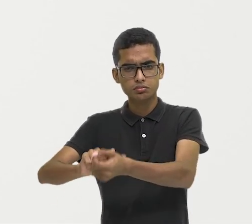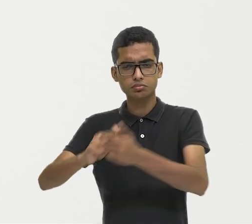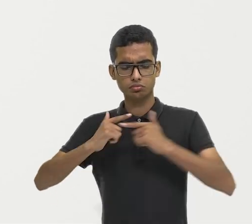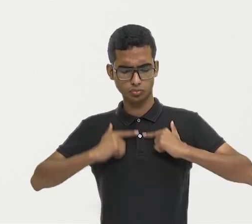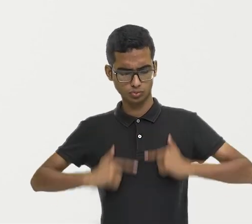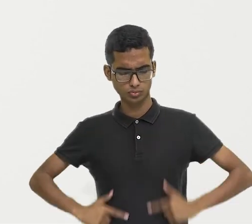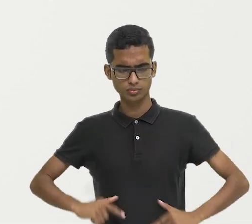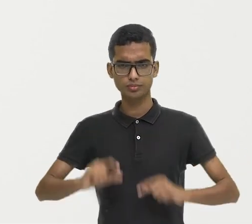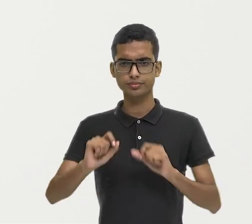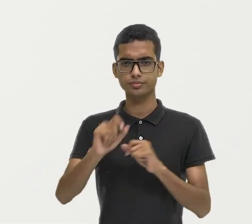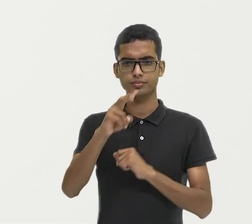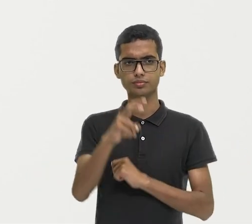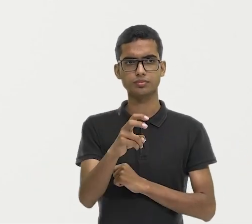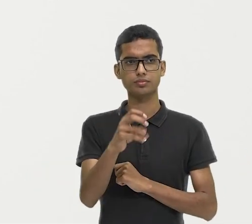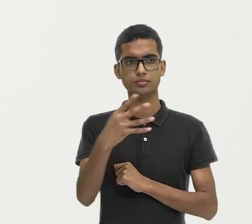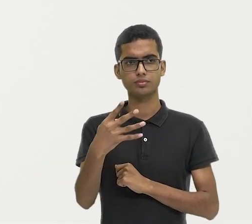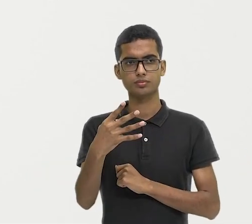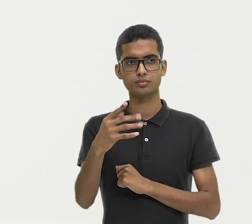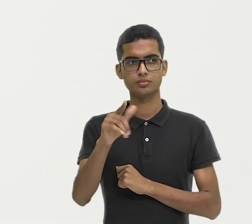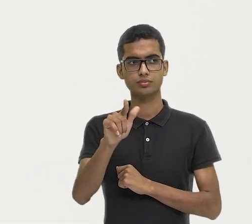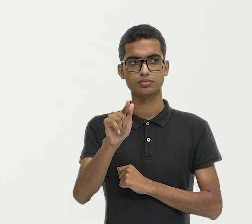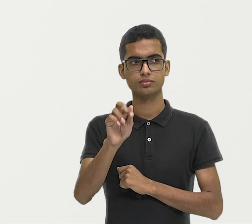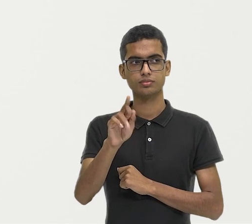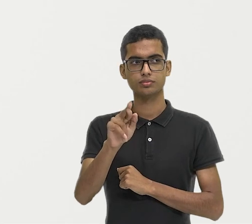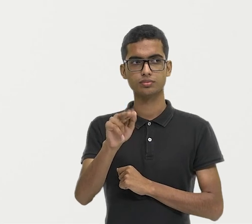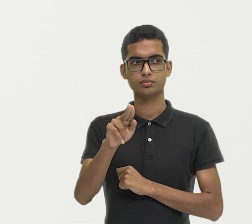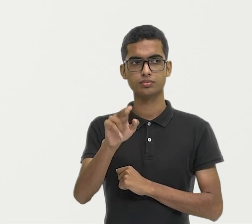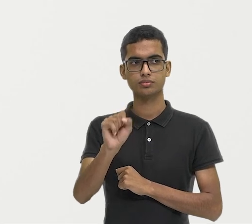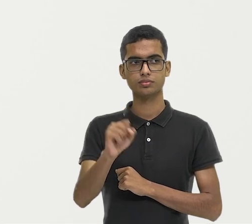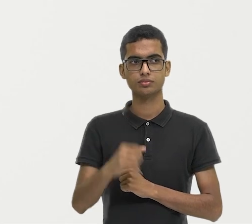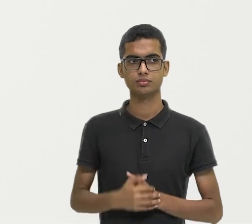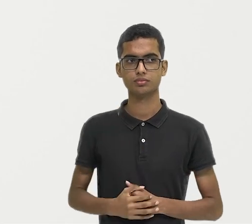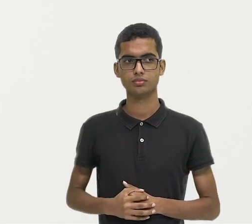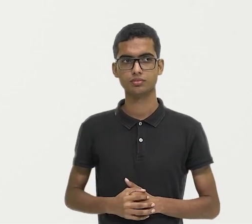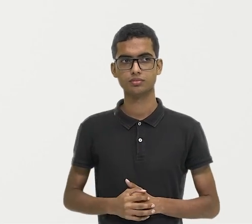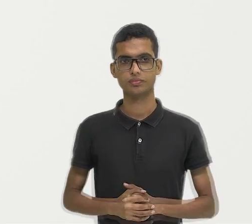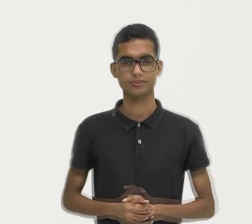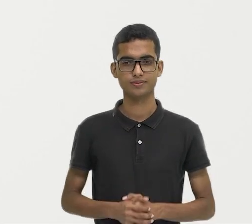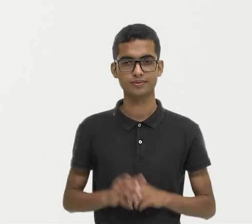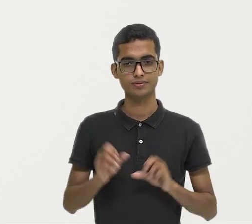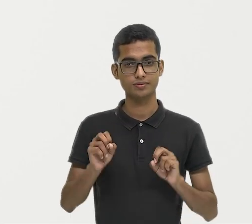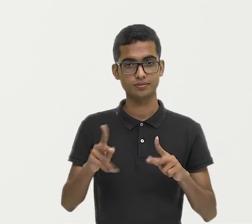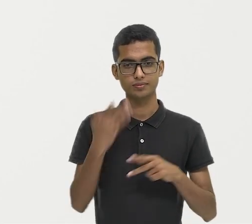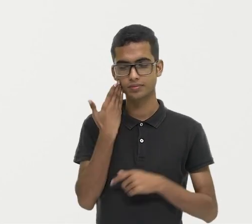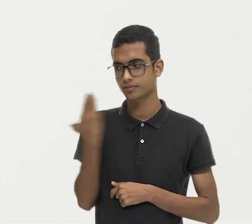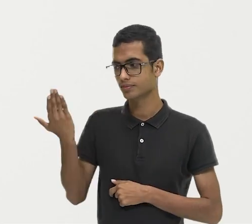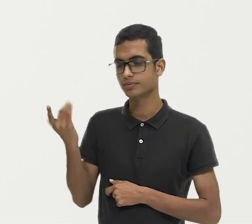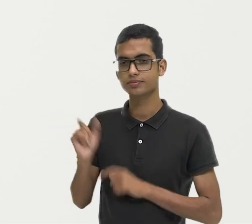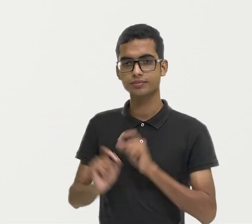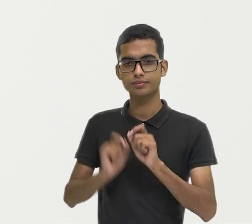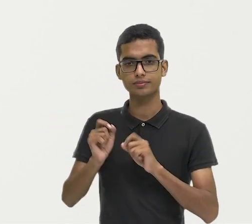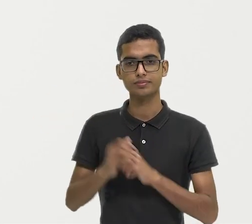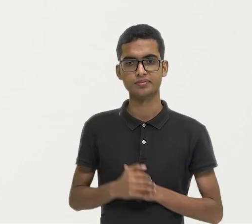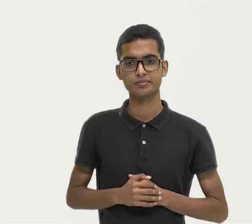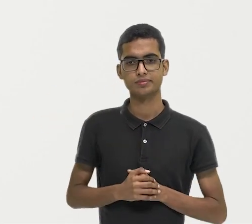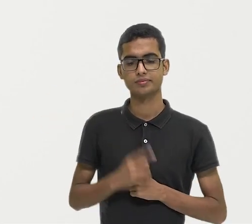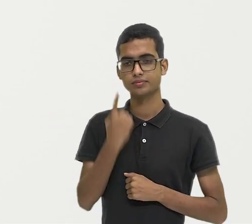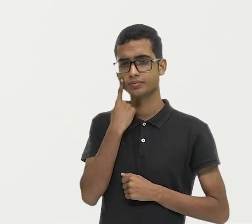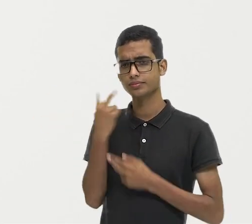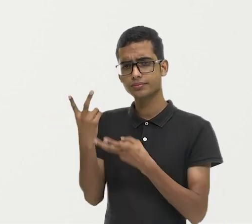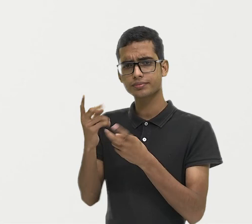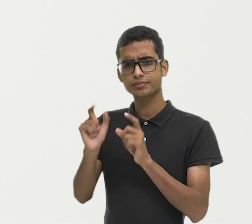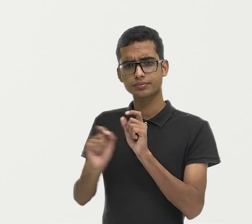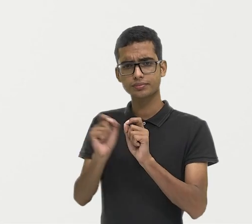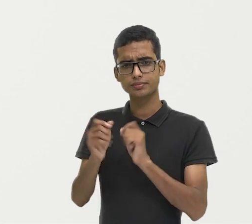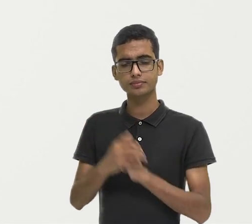higiene. Pessoal, higiene foi 54 graus. Ok, pessoal? Então, automaticamente, a